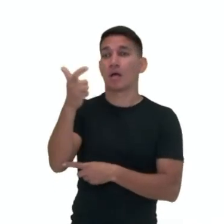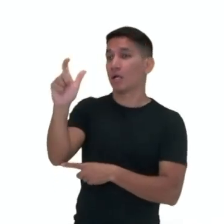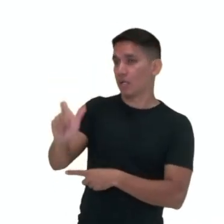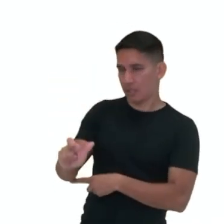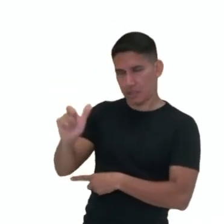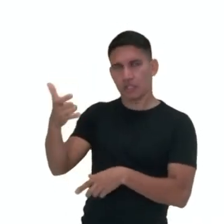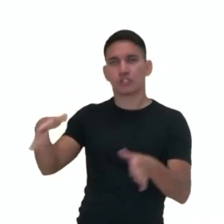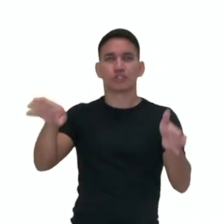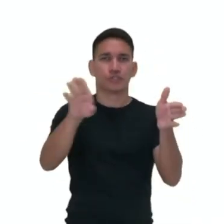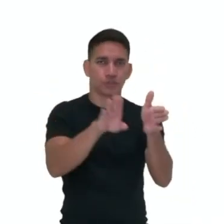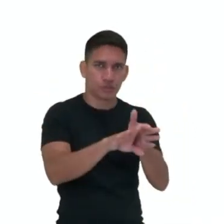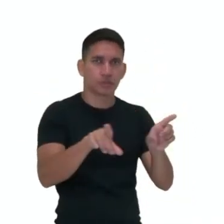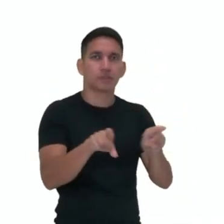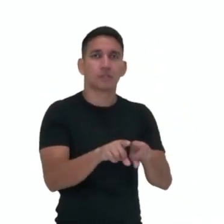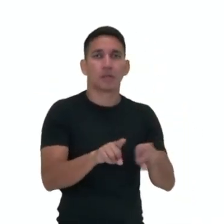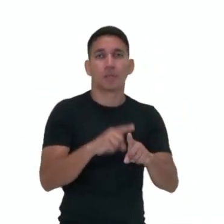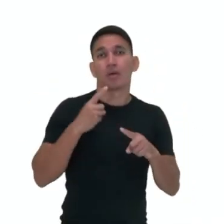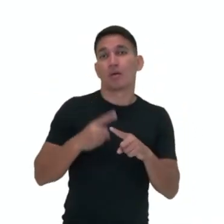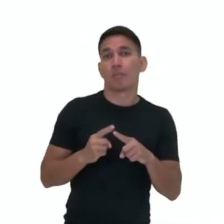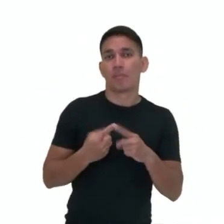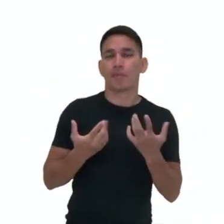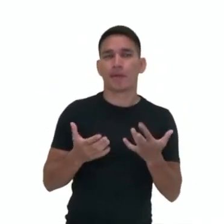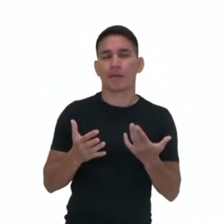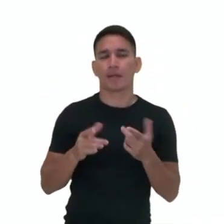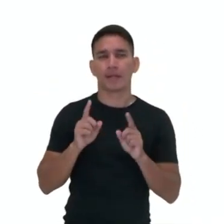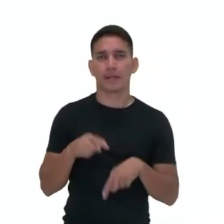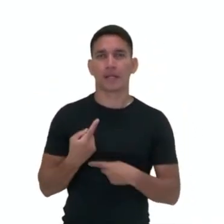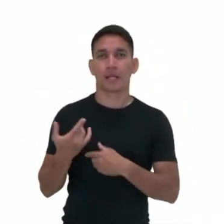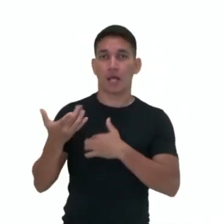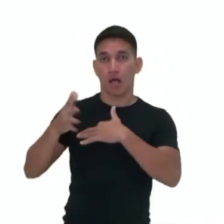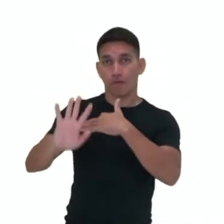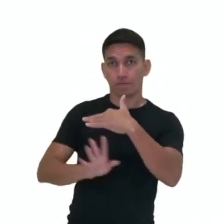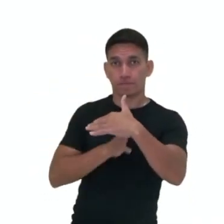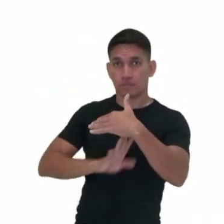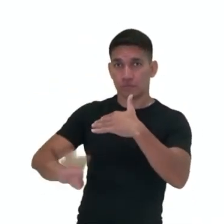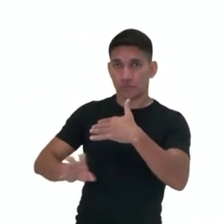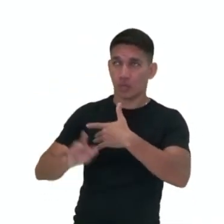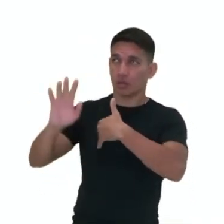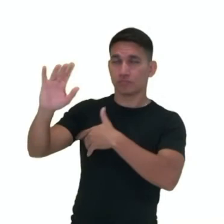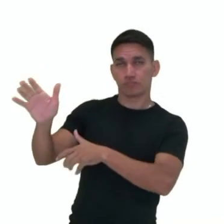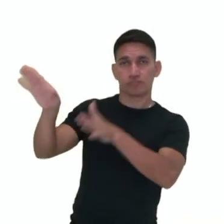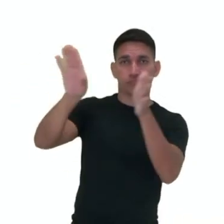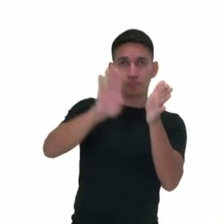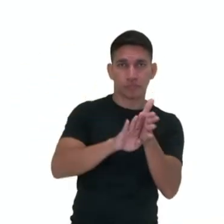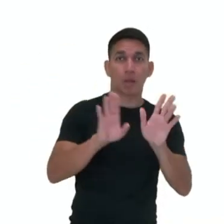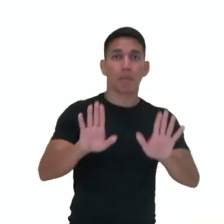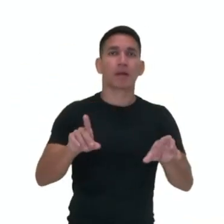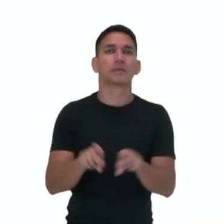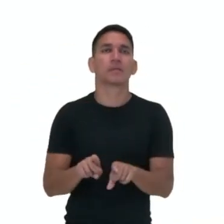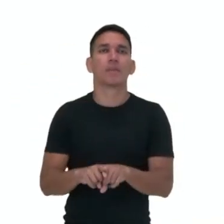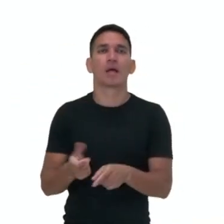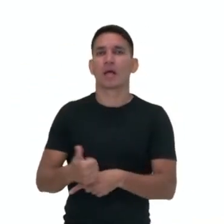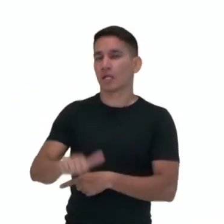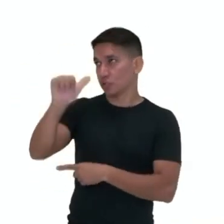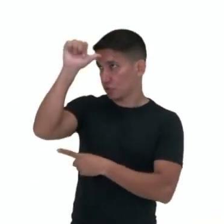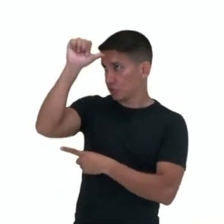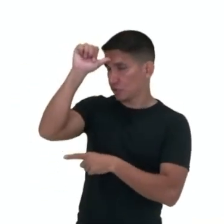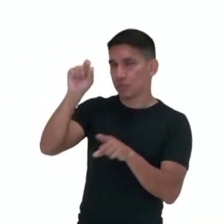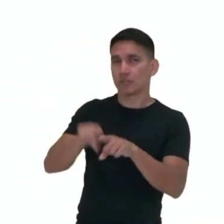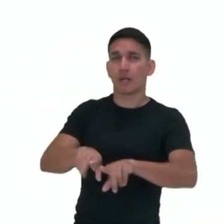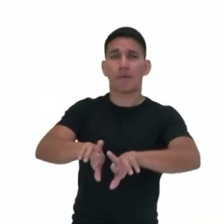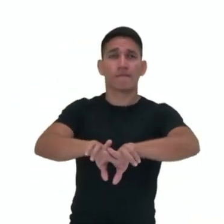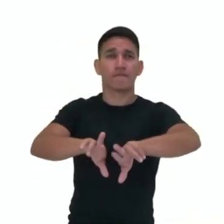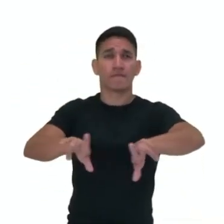quando foi o tempo lá de fluxo de italianos para o Brasil, mas também de indianos, né,